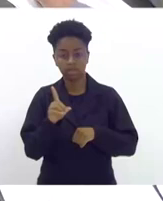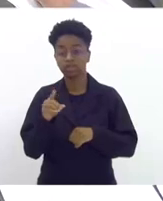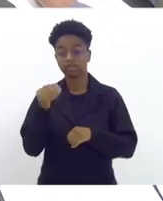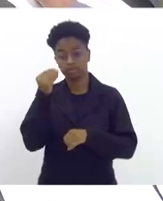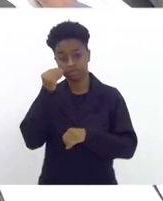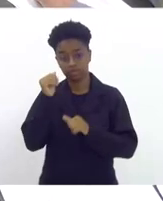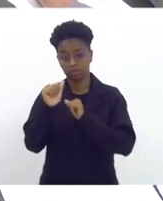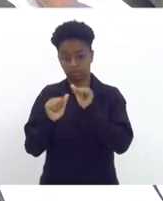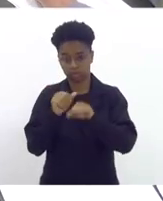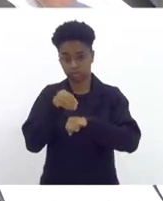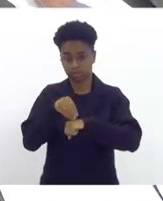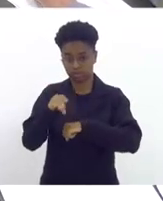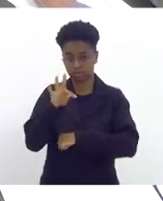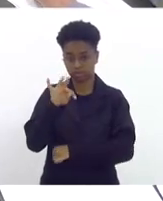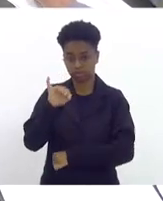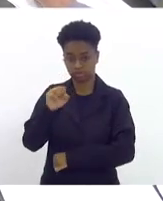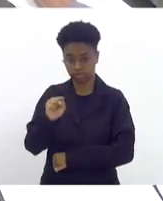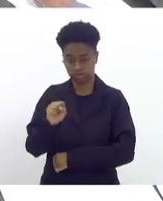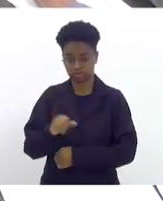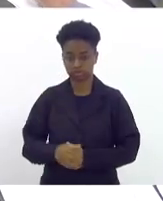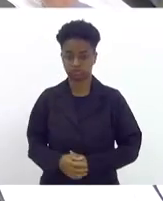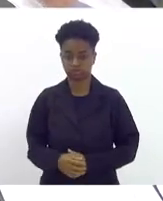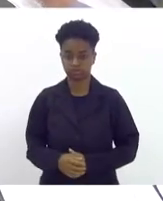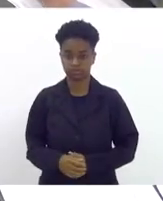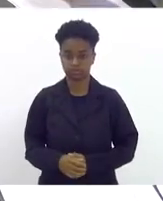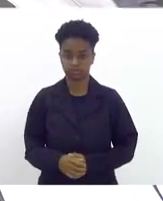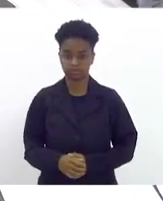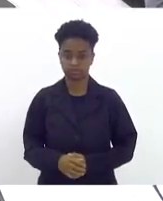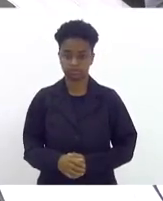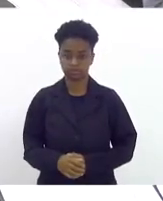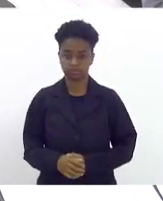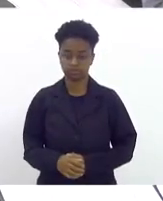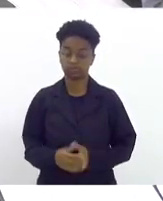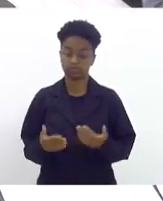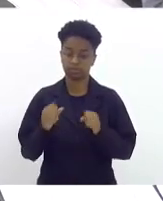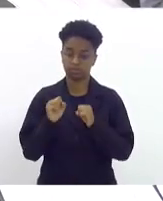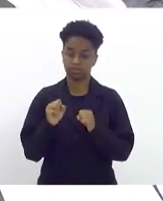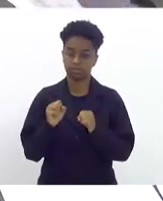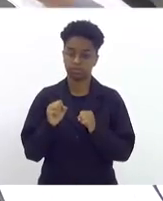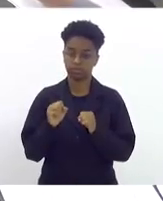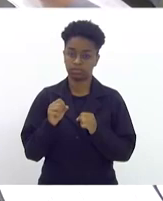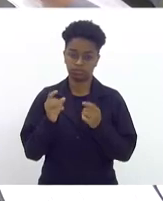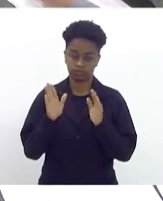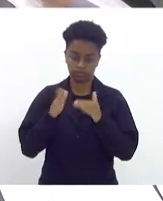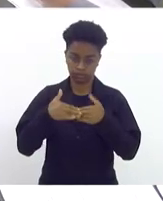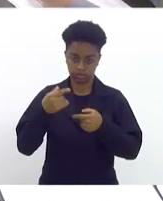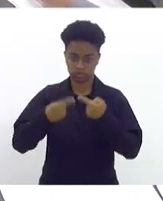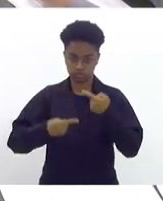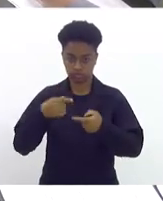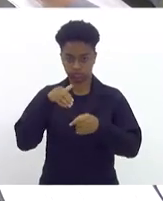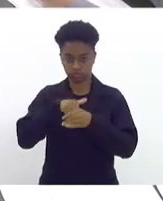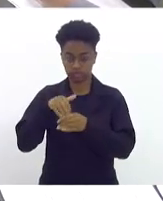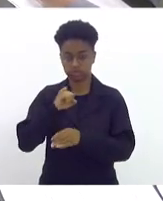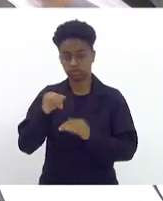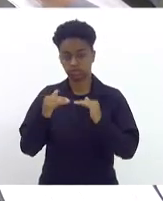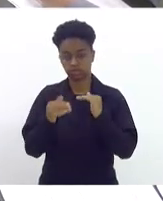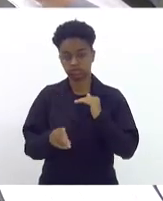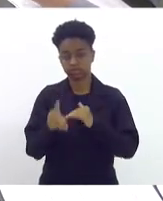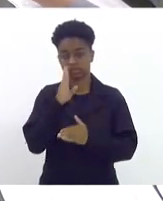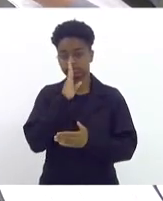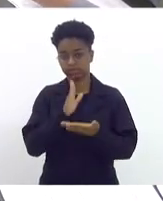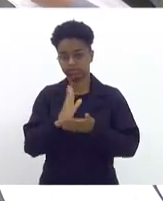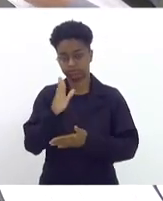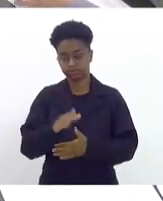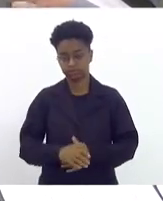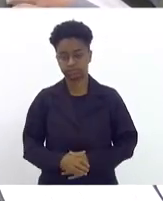incondicionalidades então em votação encerrada a discussão em votação senhores que aprovação Como